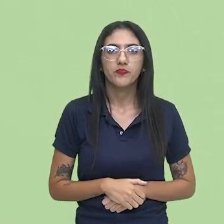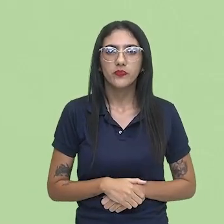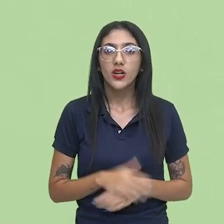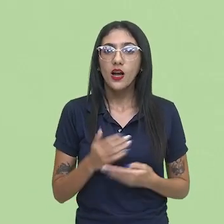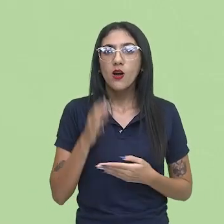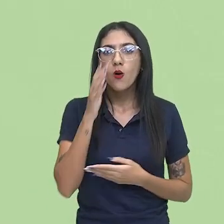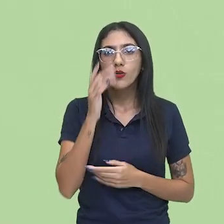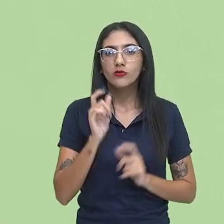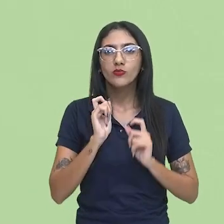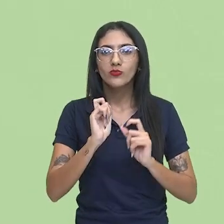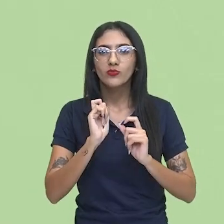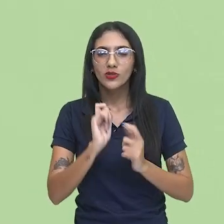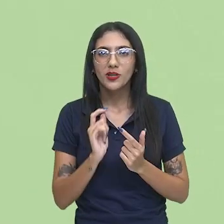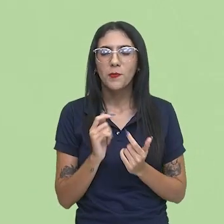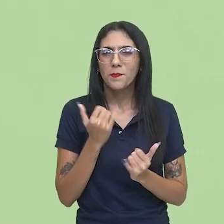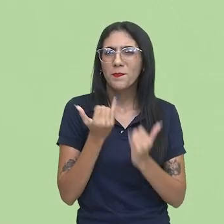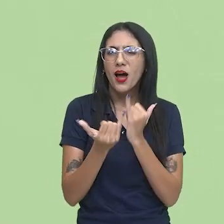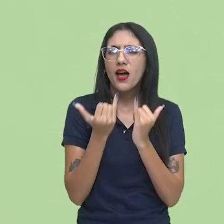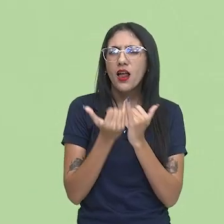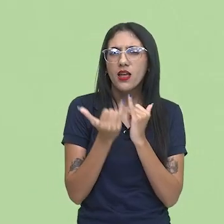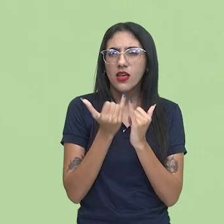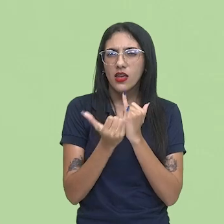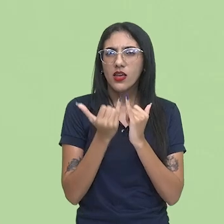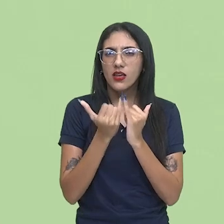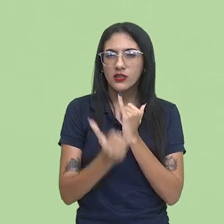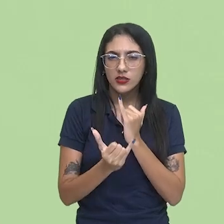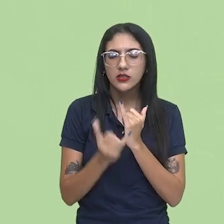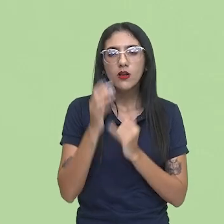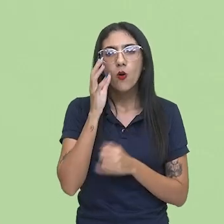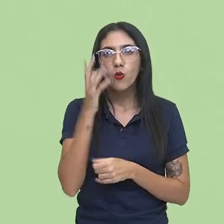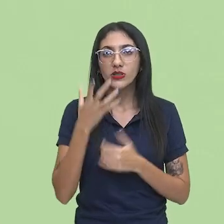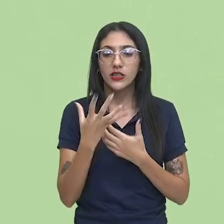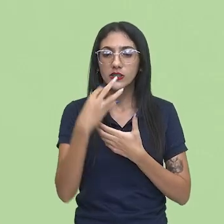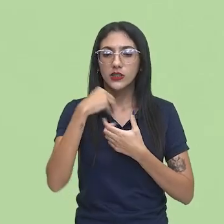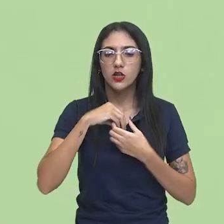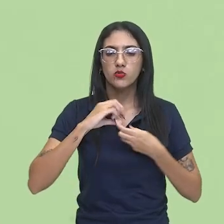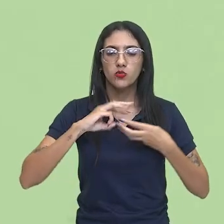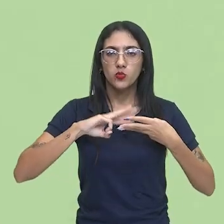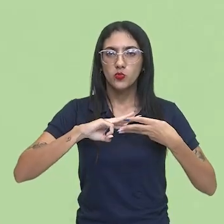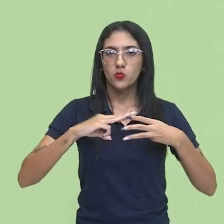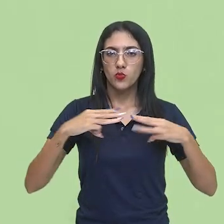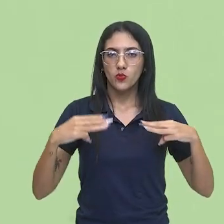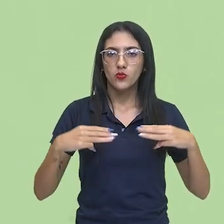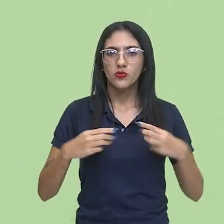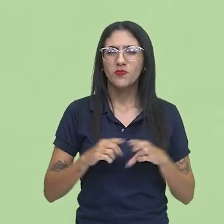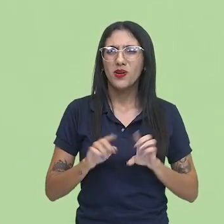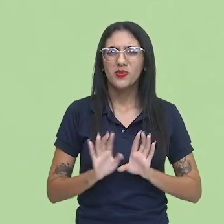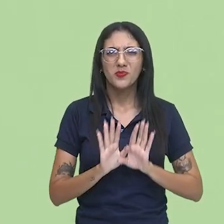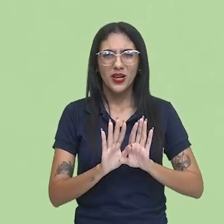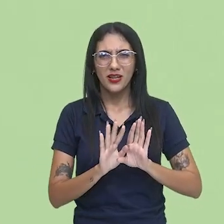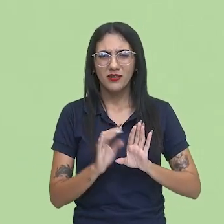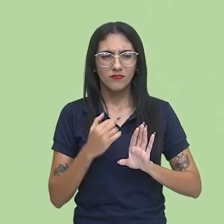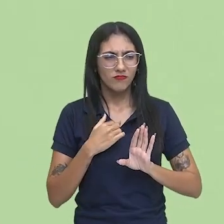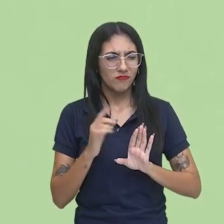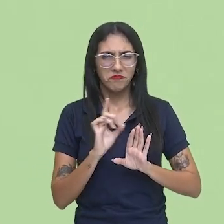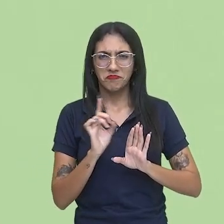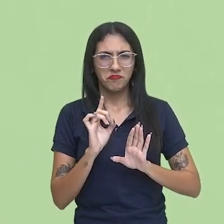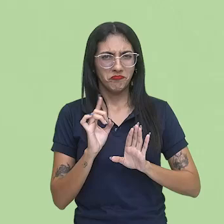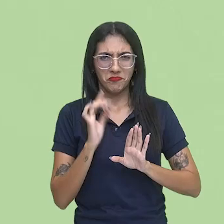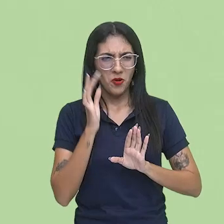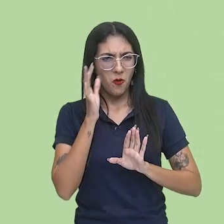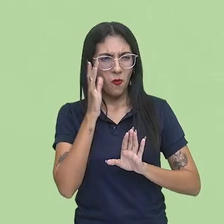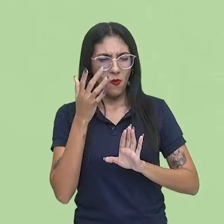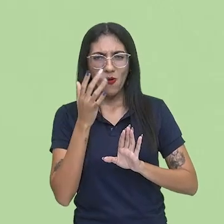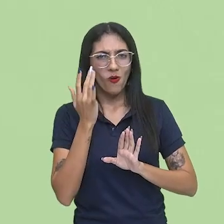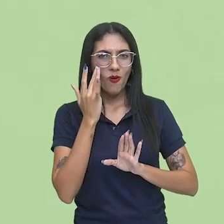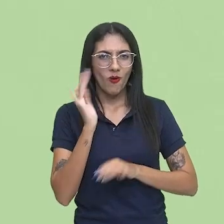como se fosse mesmo um processo de fermentação que está acontecendo aí nos músculos. Ah, professora, mas eu não fermento nada no meu corpo.